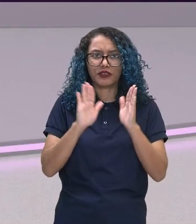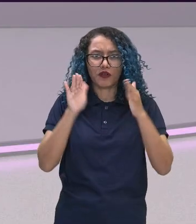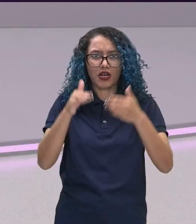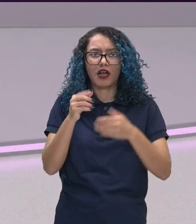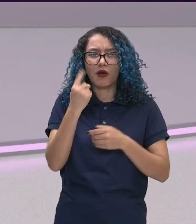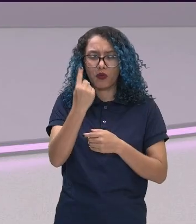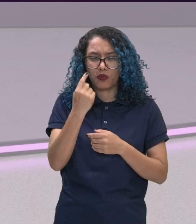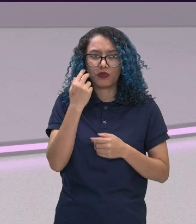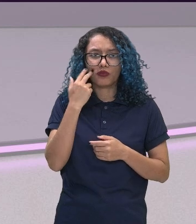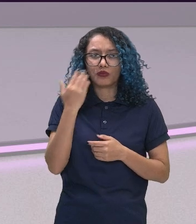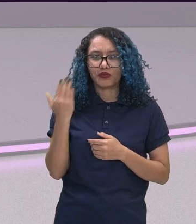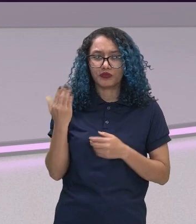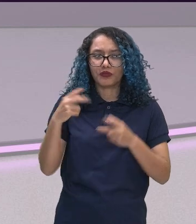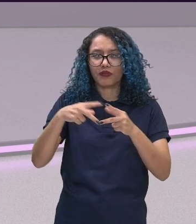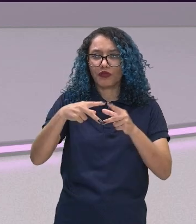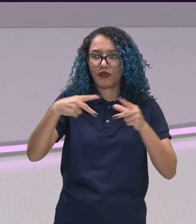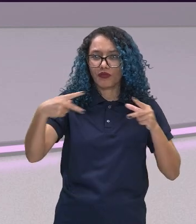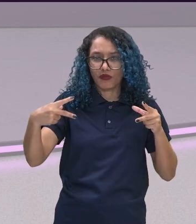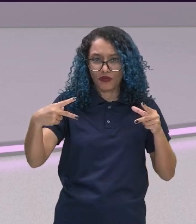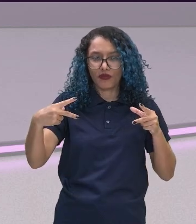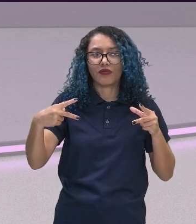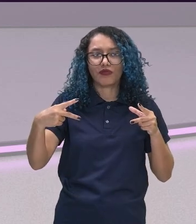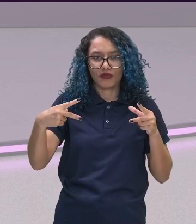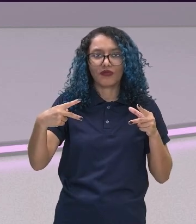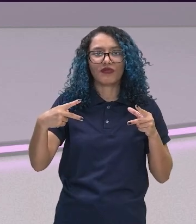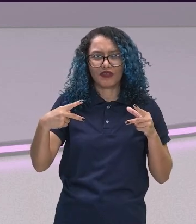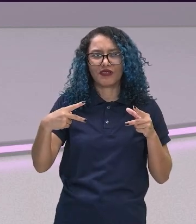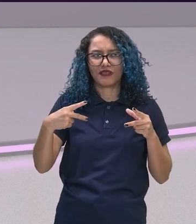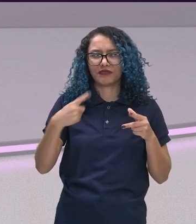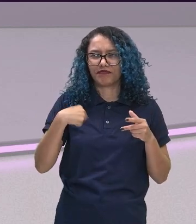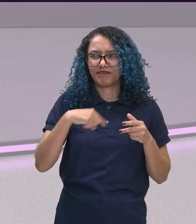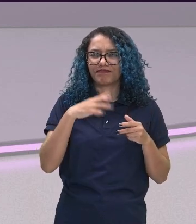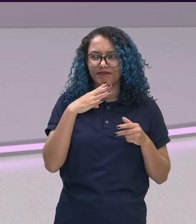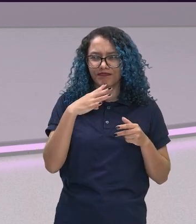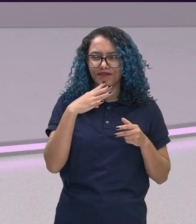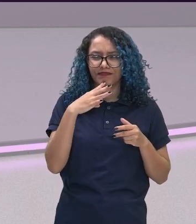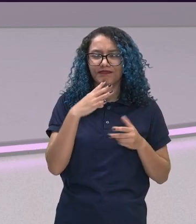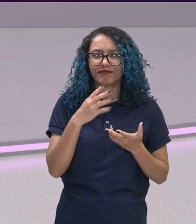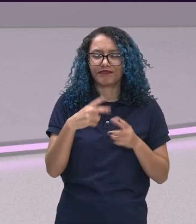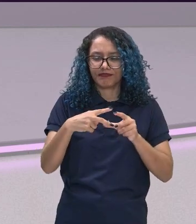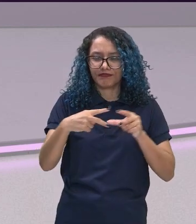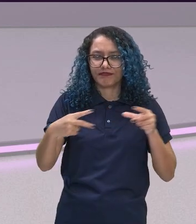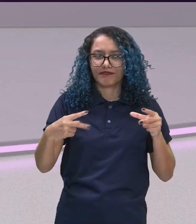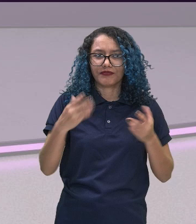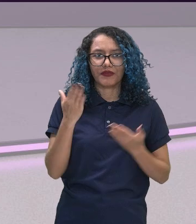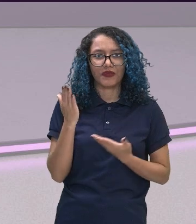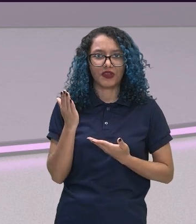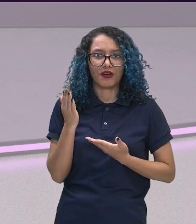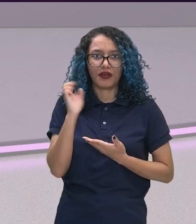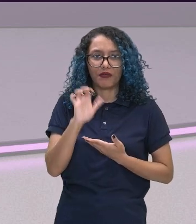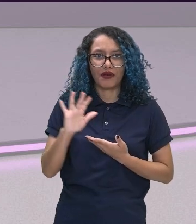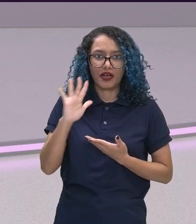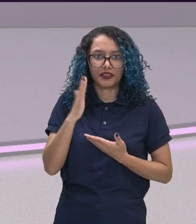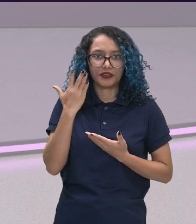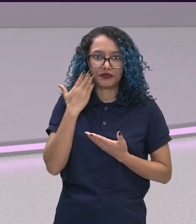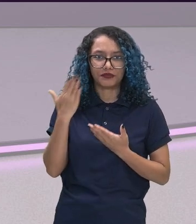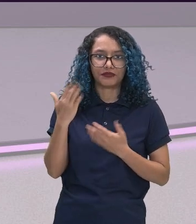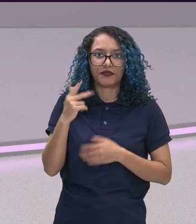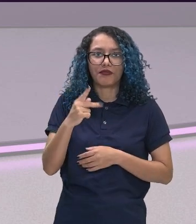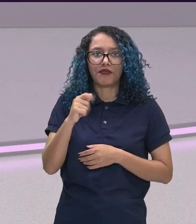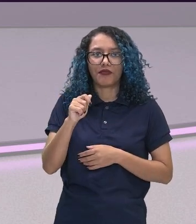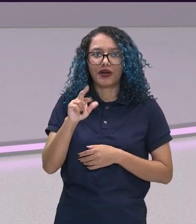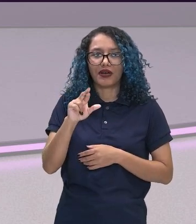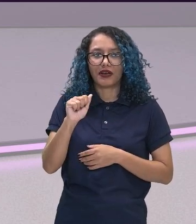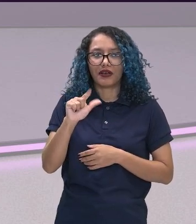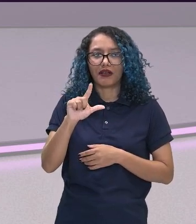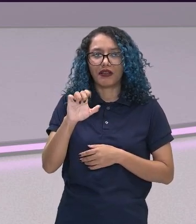O paralelepípedo, nosso velho conhecido. O paralelepípedo, olha ele aqui do lado, é um